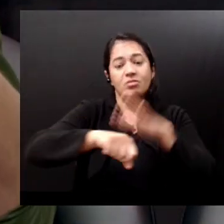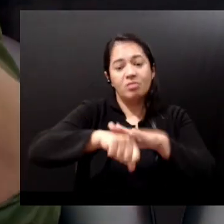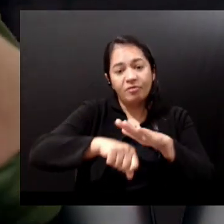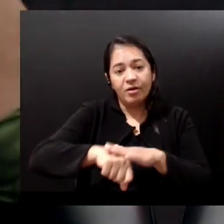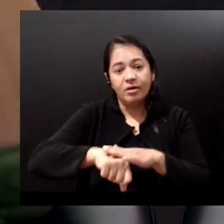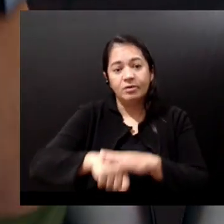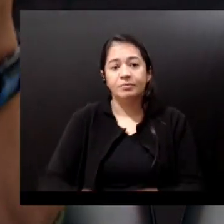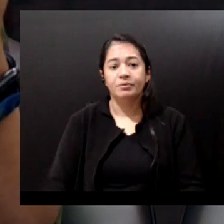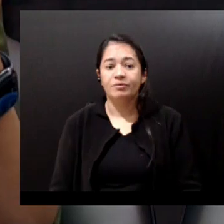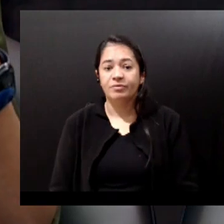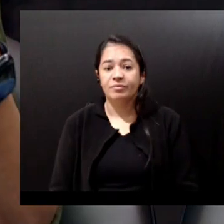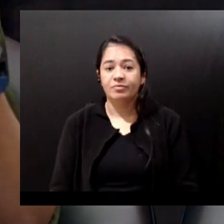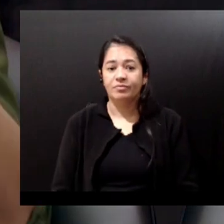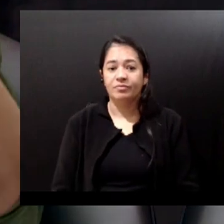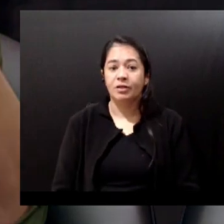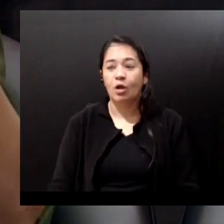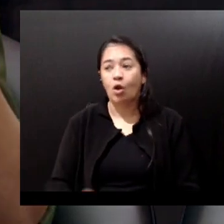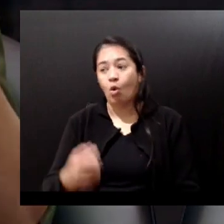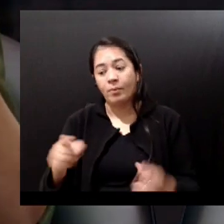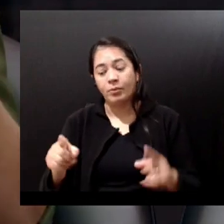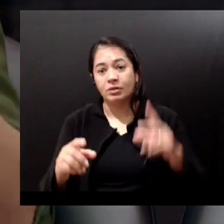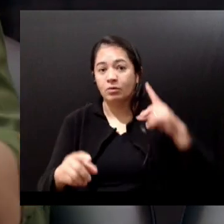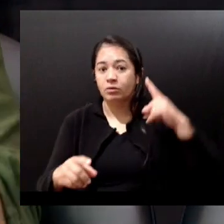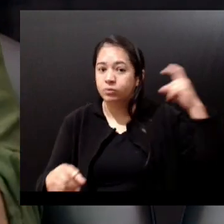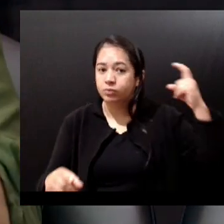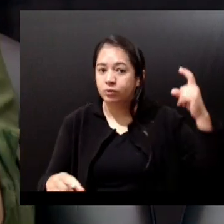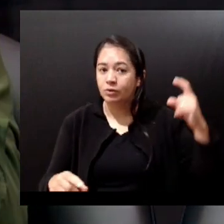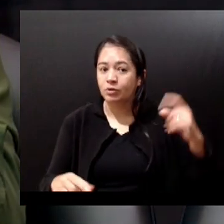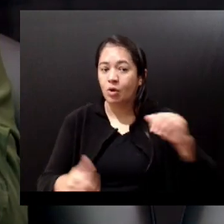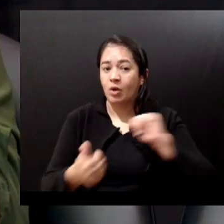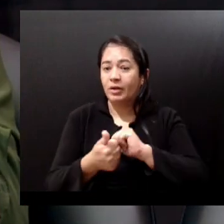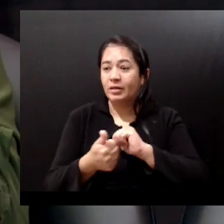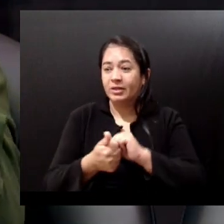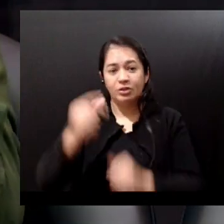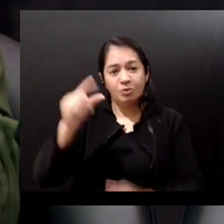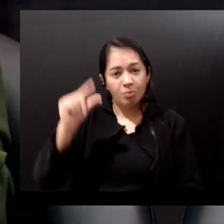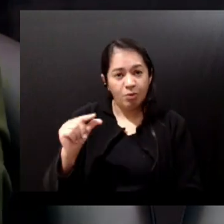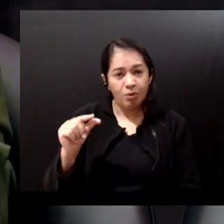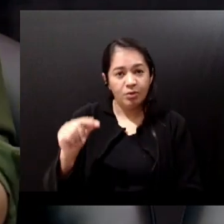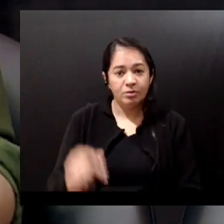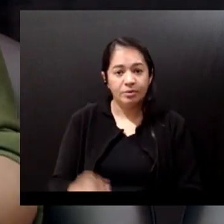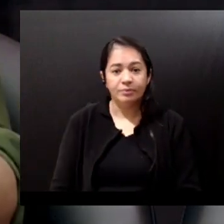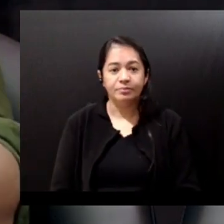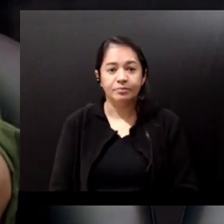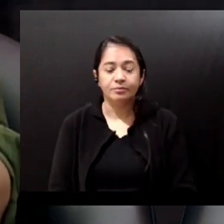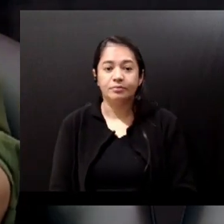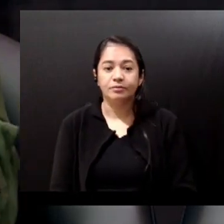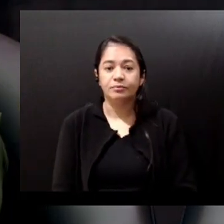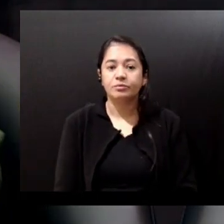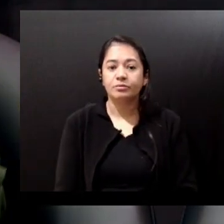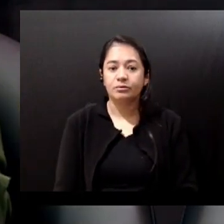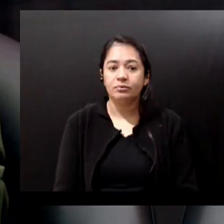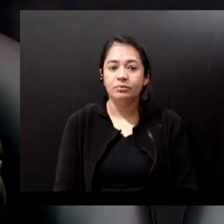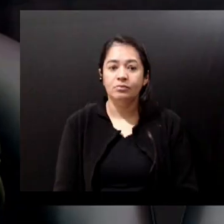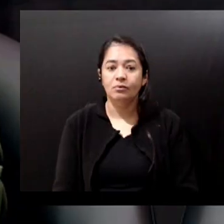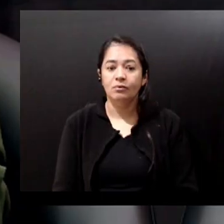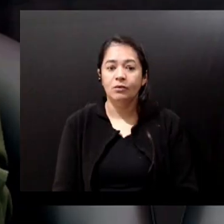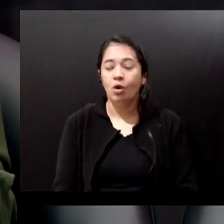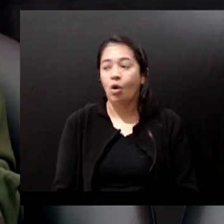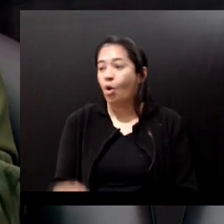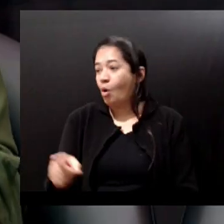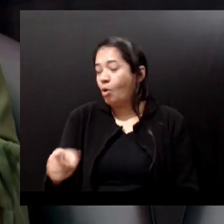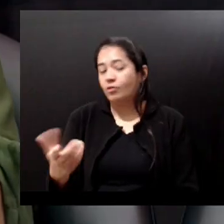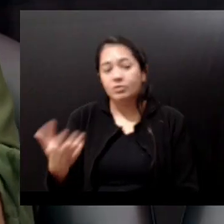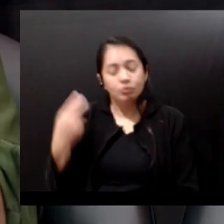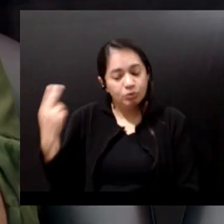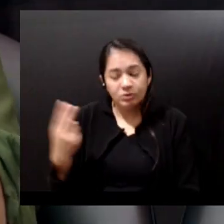alta, ou ela é de pouca qualidade para você, isso deve se pensar, né? Ou realmente você não serve ali para ouvir música, não faz sentido para você,